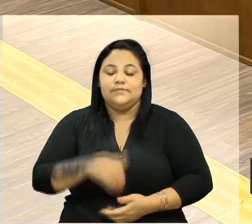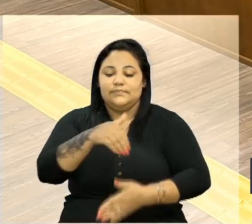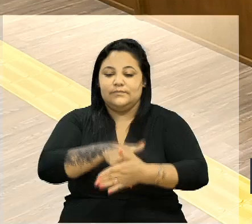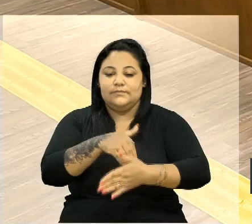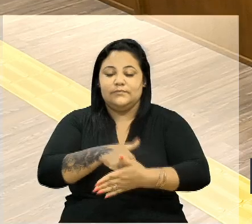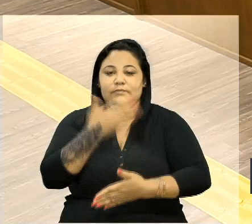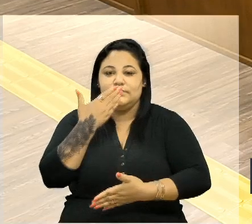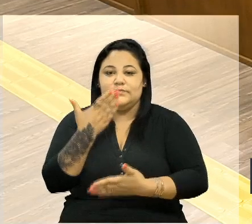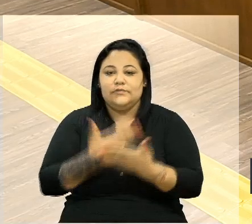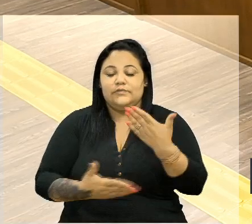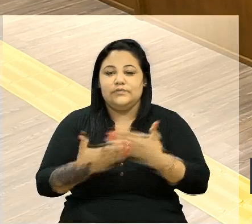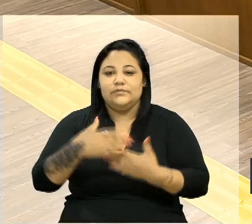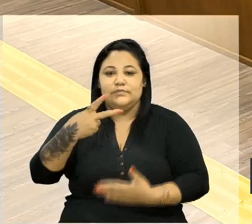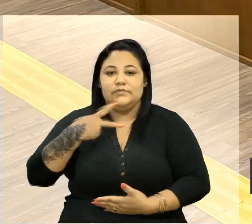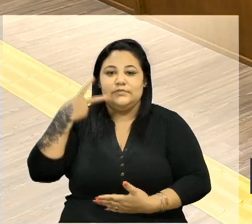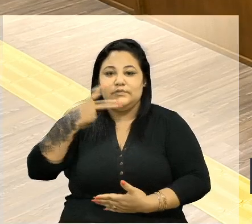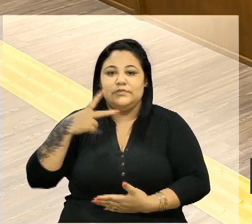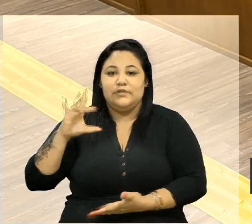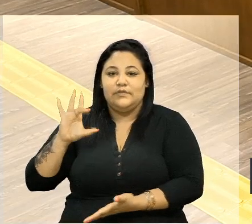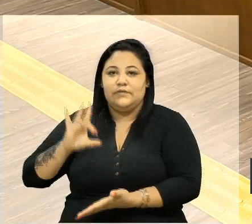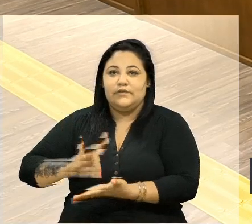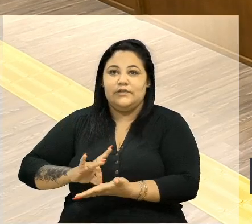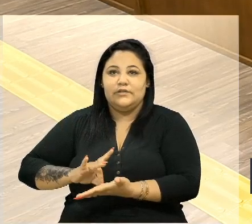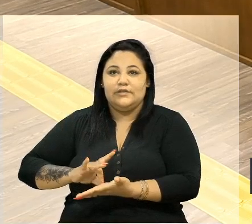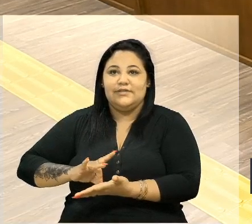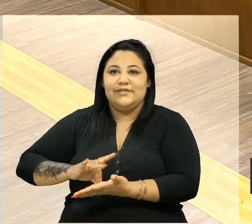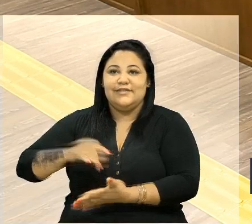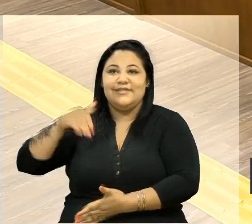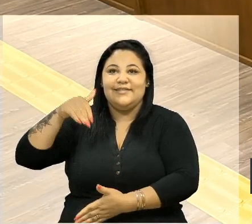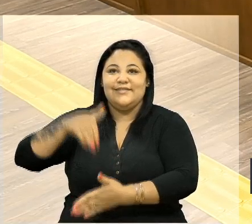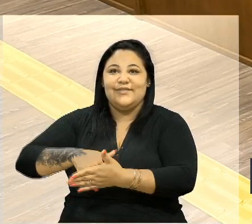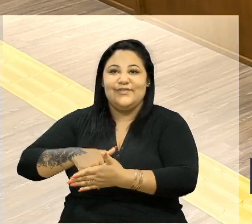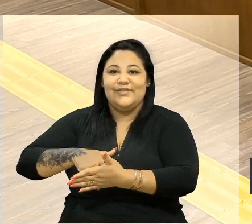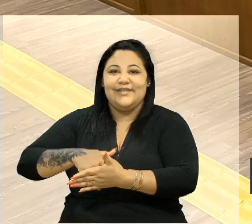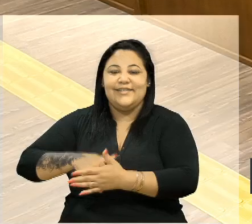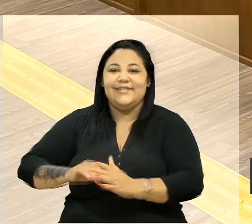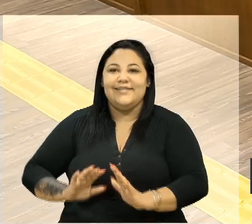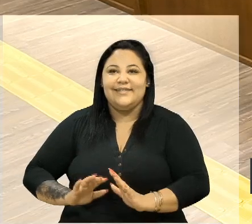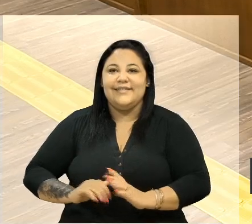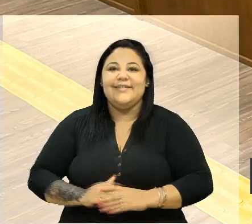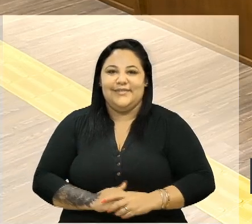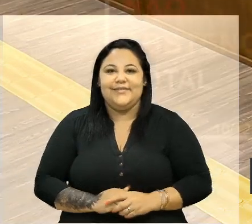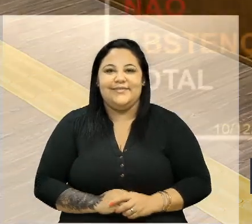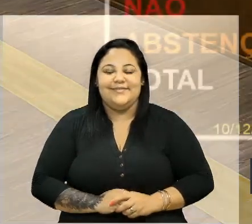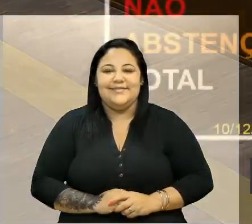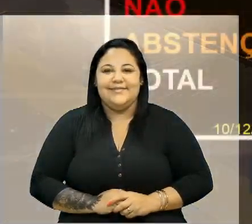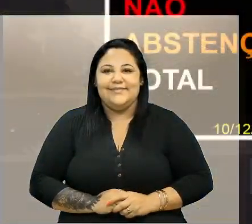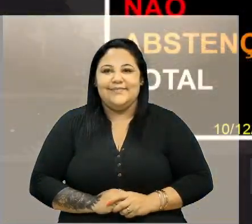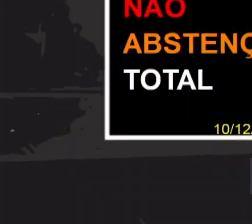Então, solicito a partir de agora as vereadoras e vereadores que registrem os seus votos.